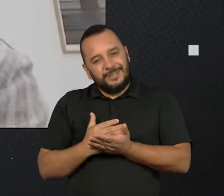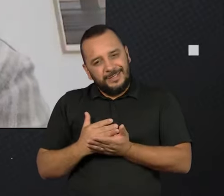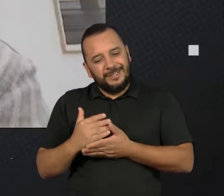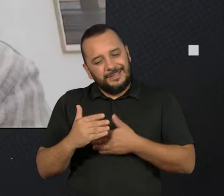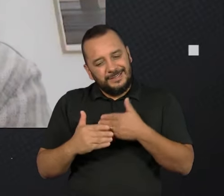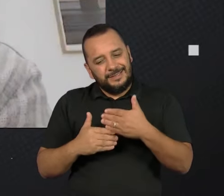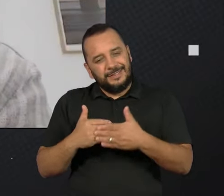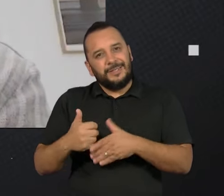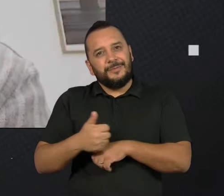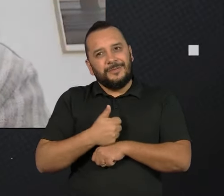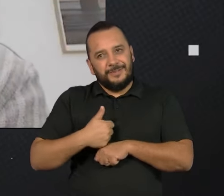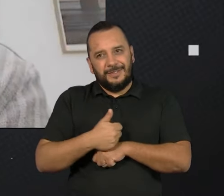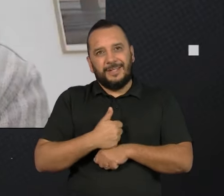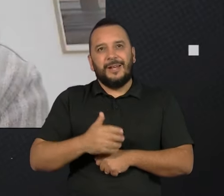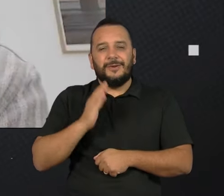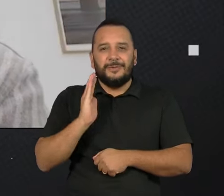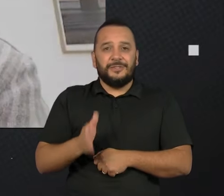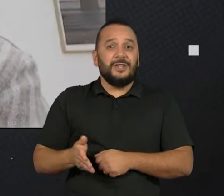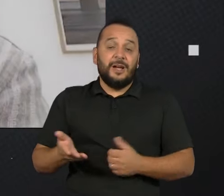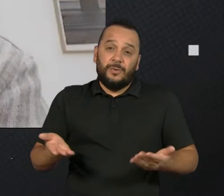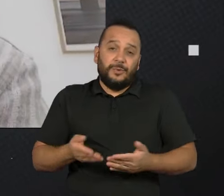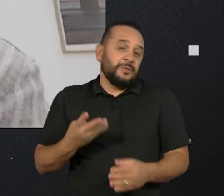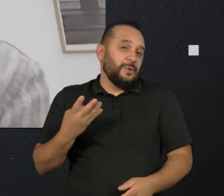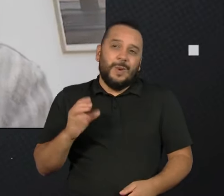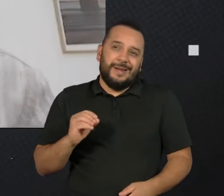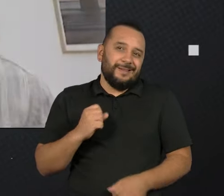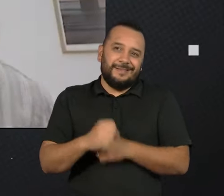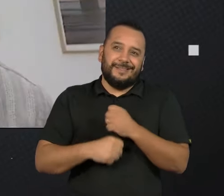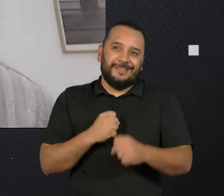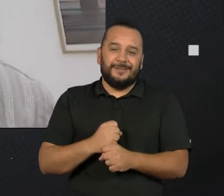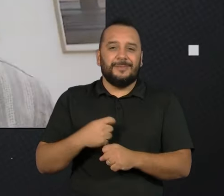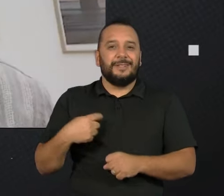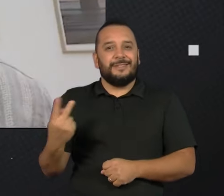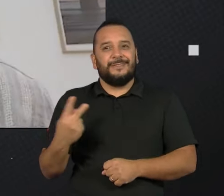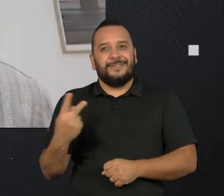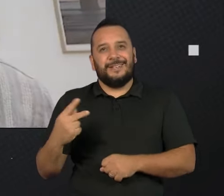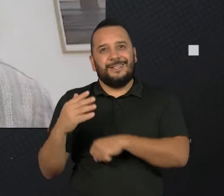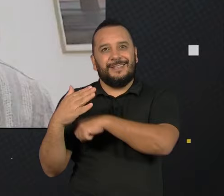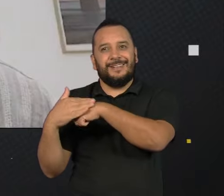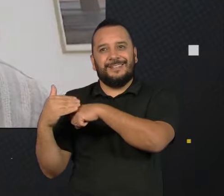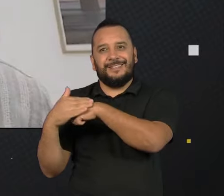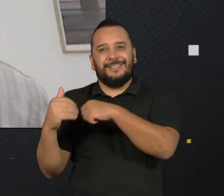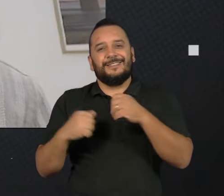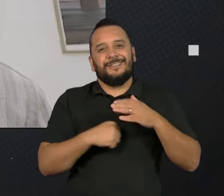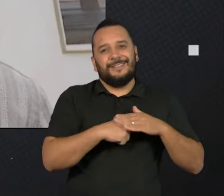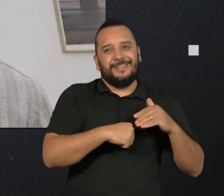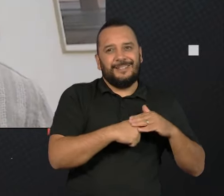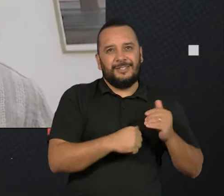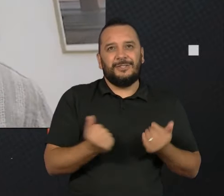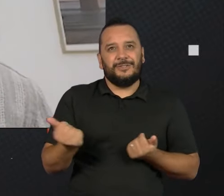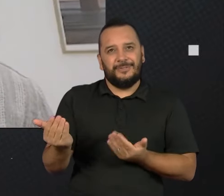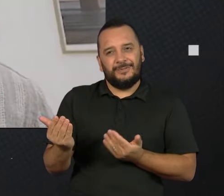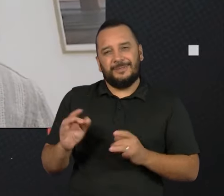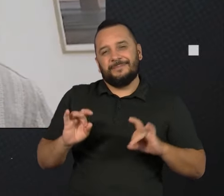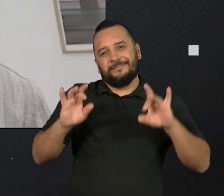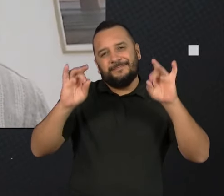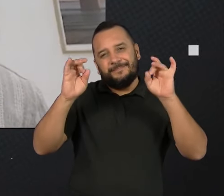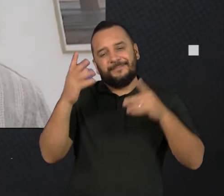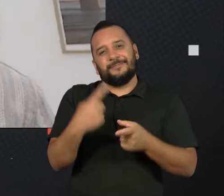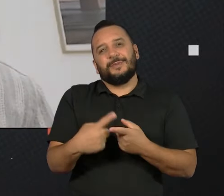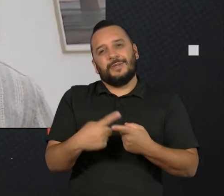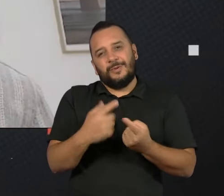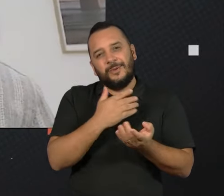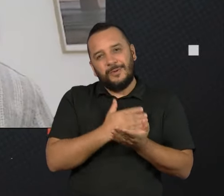com 40 e tantos anos de carreira, a gente ainda guarda um carinho lá da nossa juventude, para mim muito especial, porque foi meu